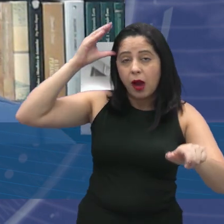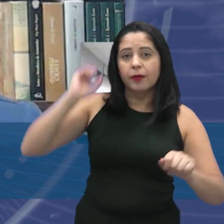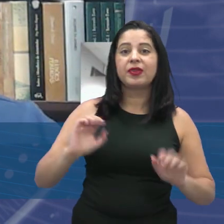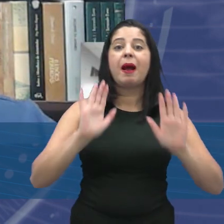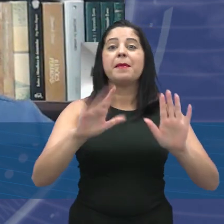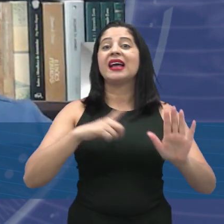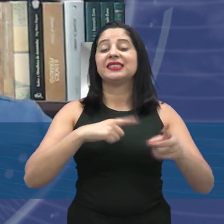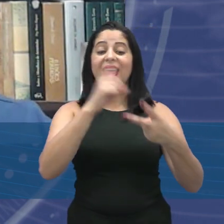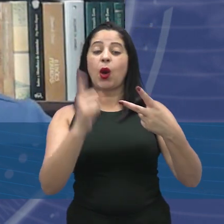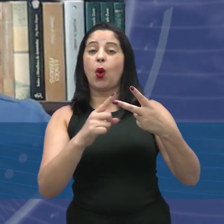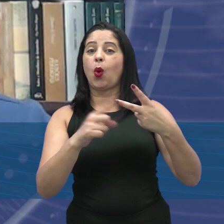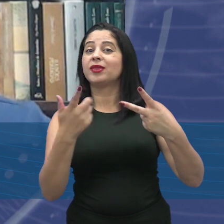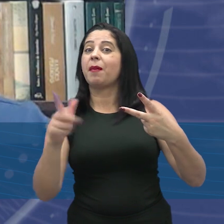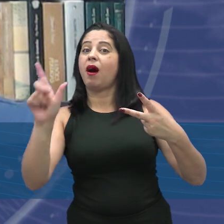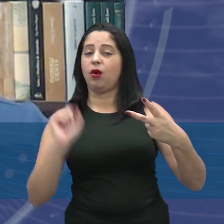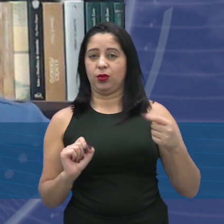lado dessa discussão que você coloca.